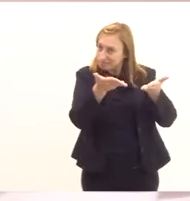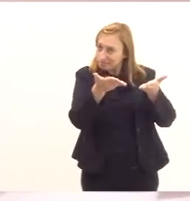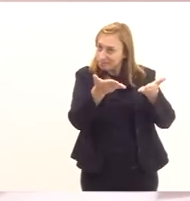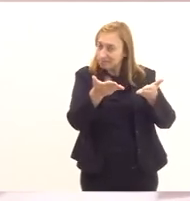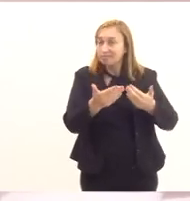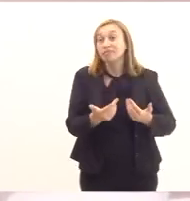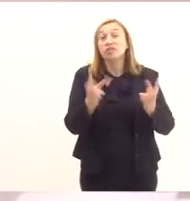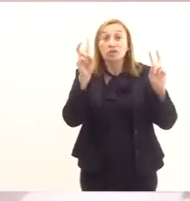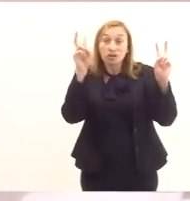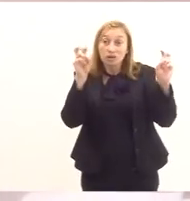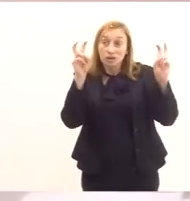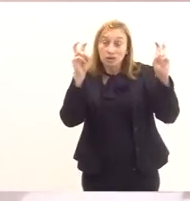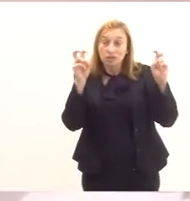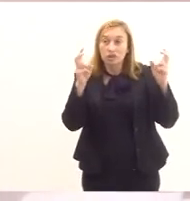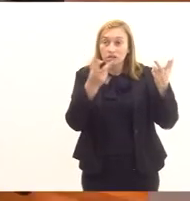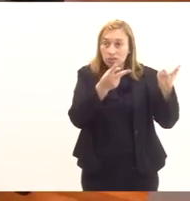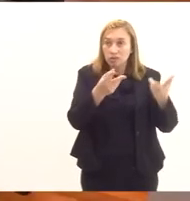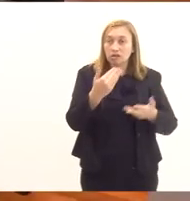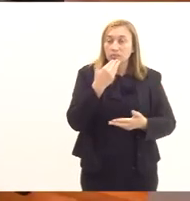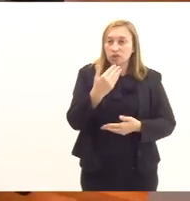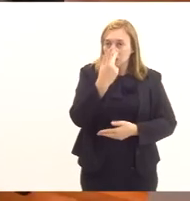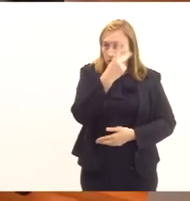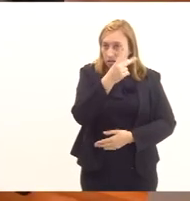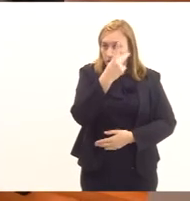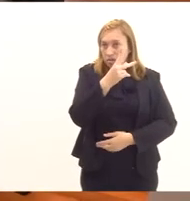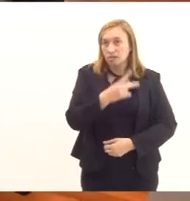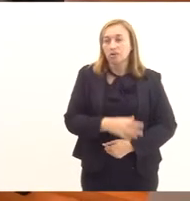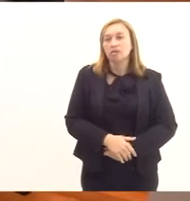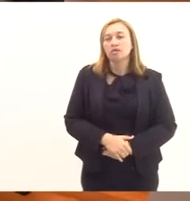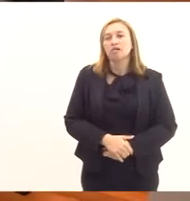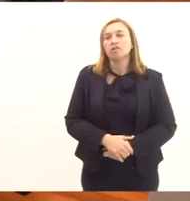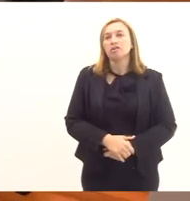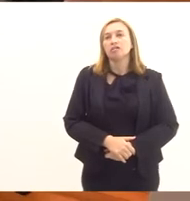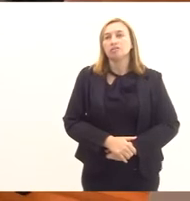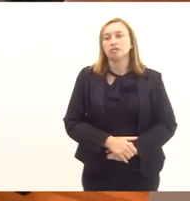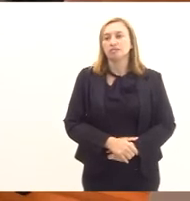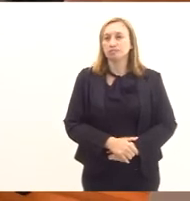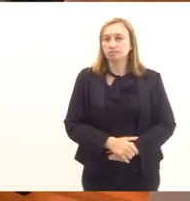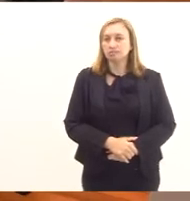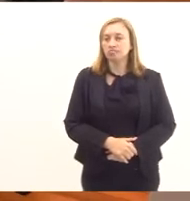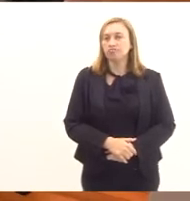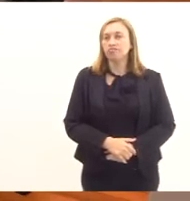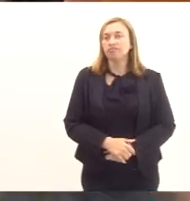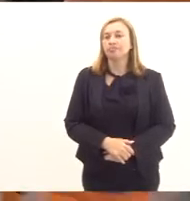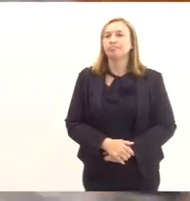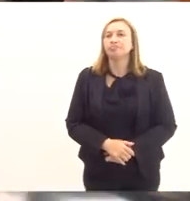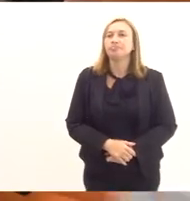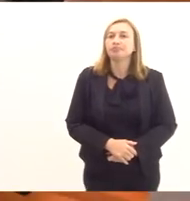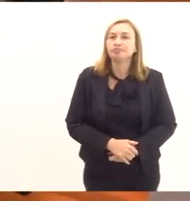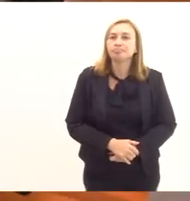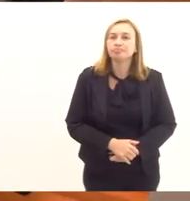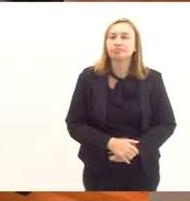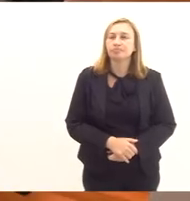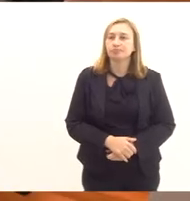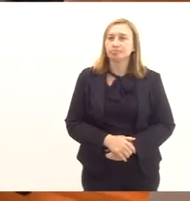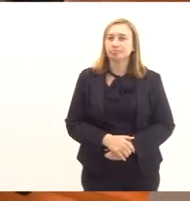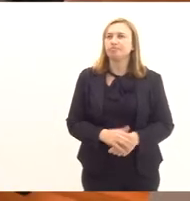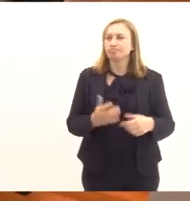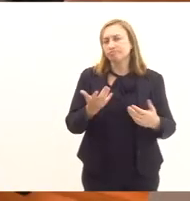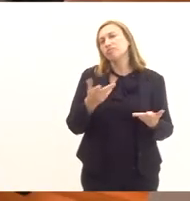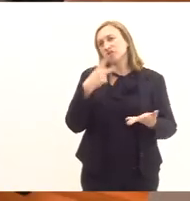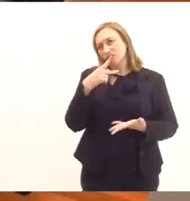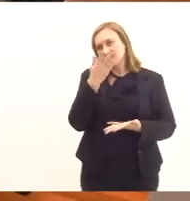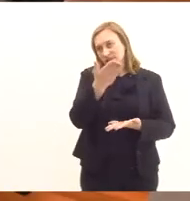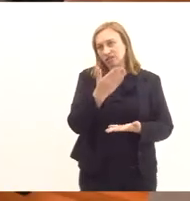excelência para conduzir a questão que foi uma solicitação de você lência no que diz respeito lamento águas do Imperador mas juntarem aqui não